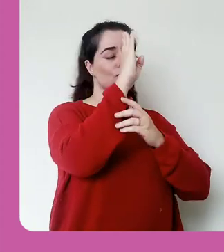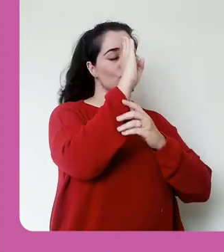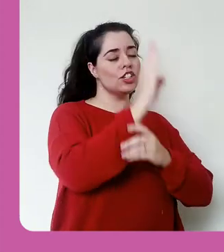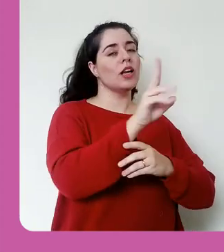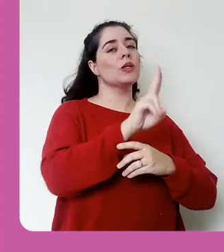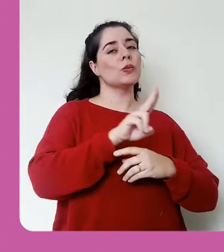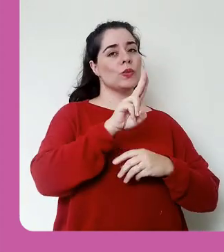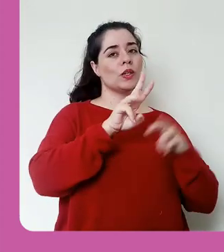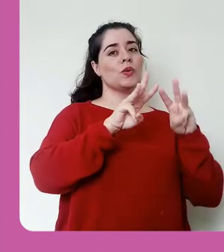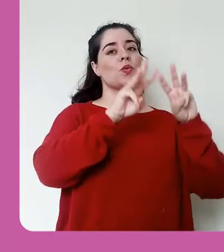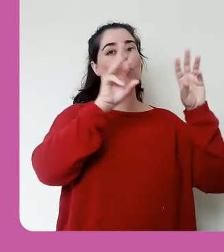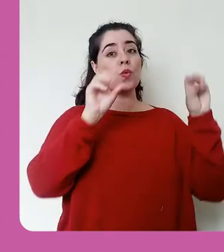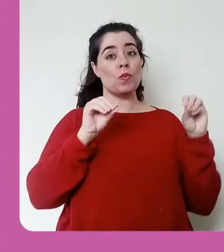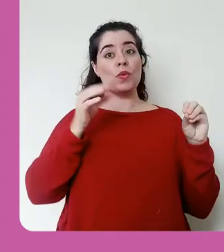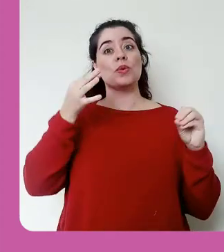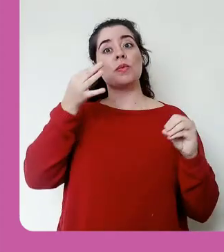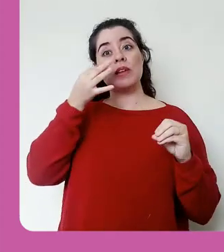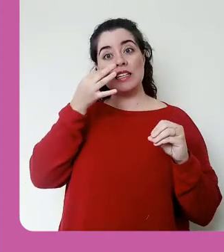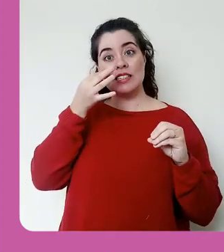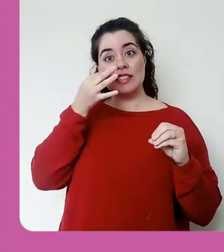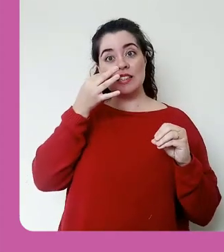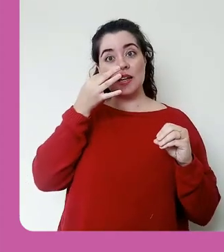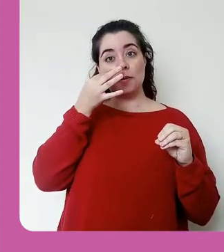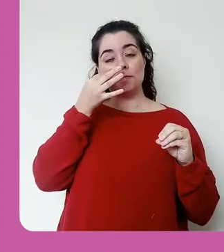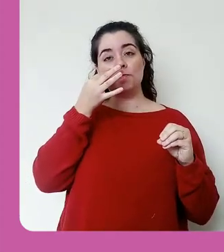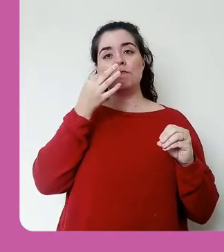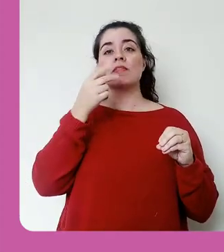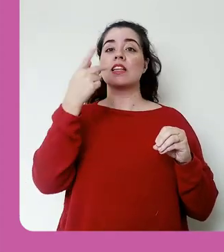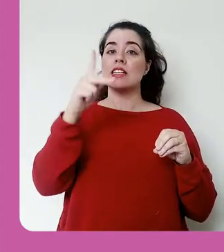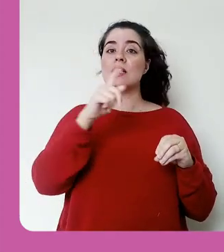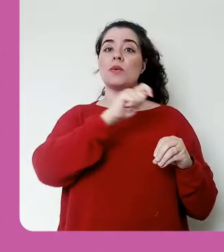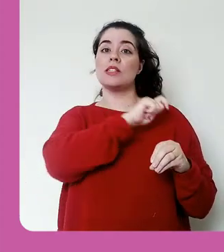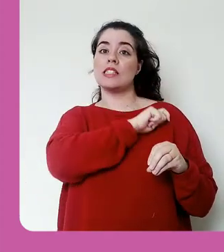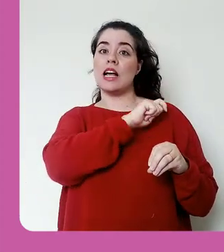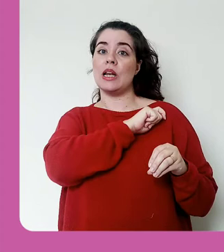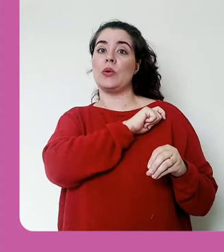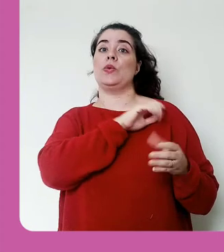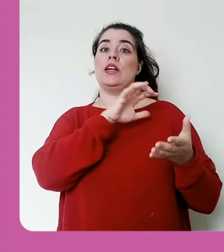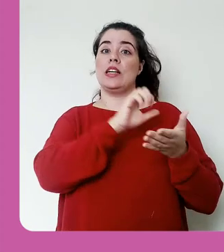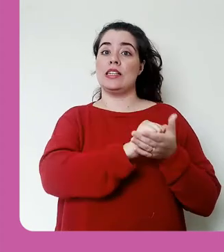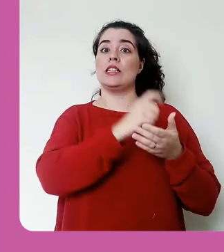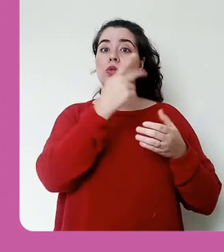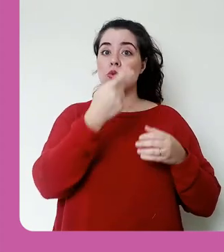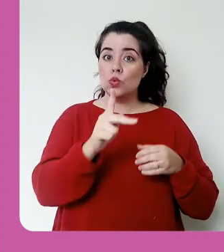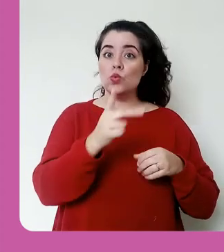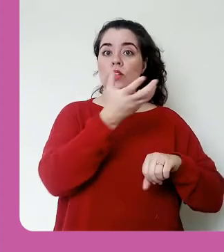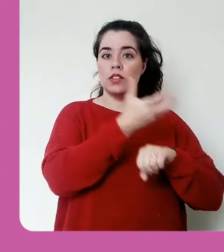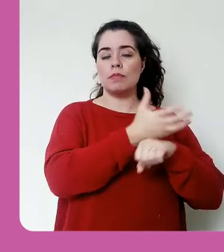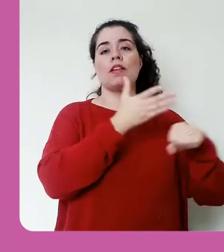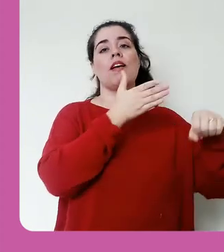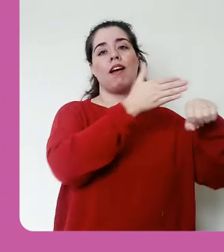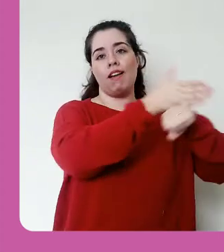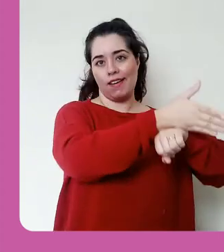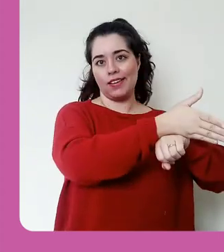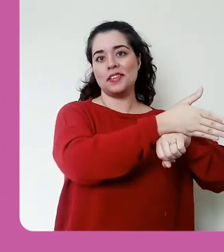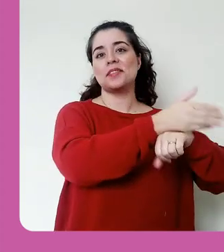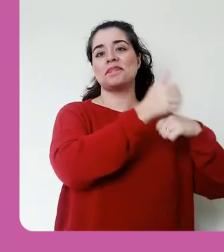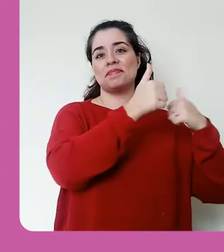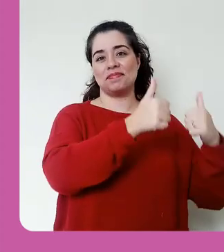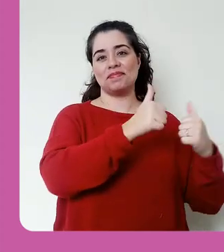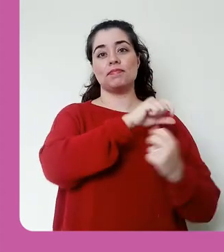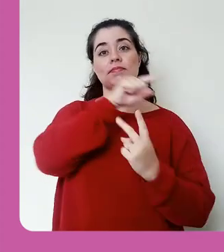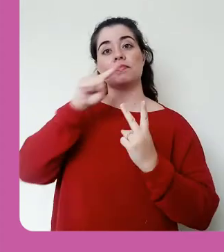criada automaticamente no Moodle presencial e o acesso será feito por todos os alunos cadastrados nessa disciplina. No Moodle